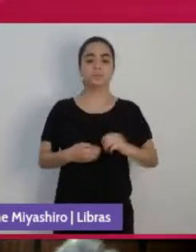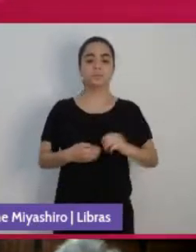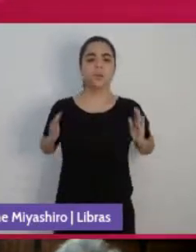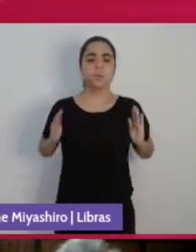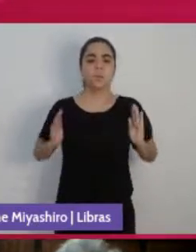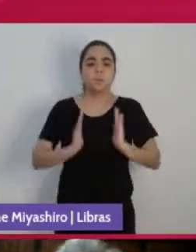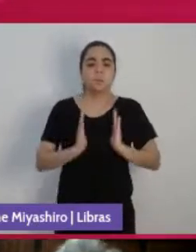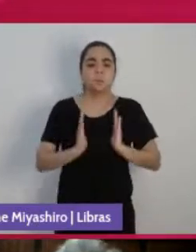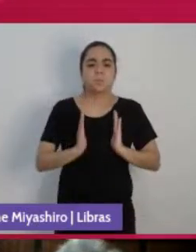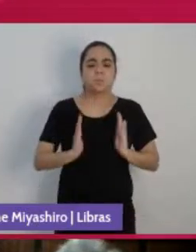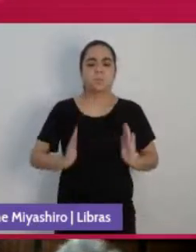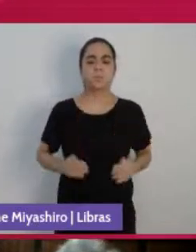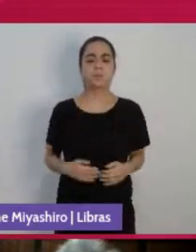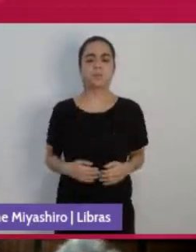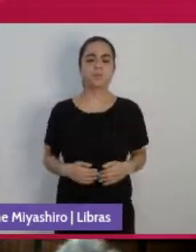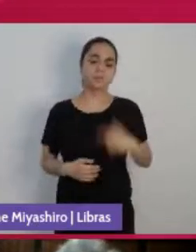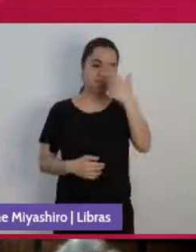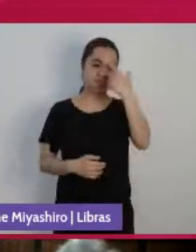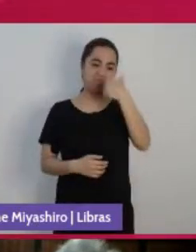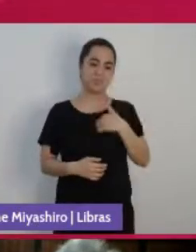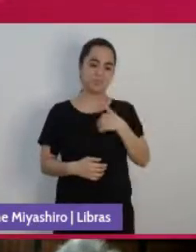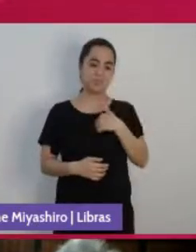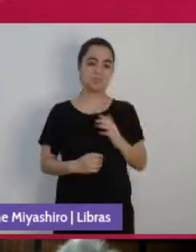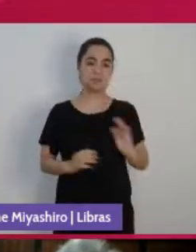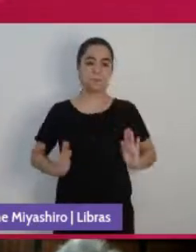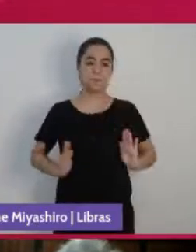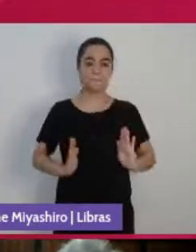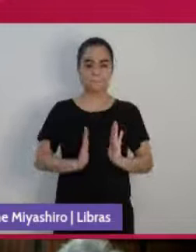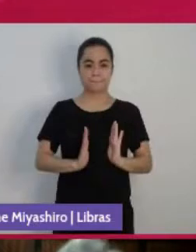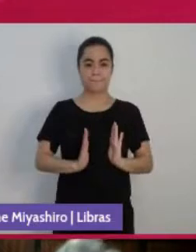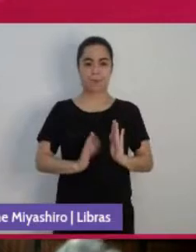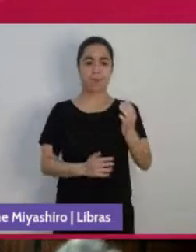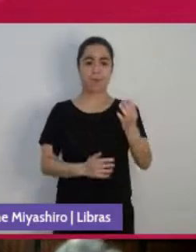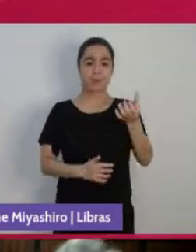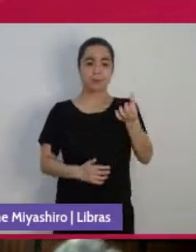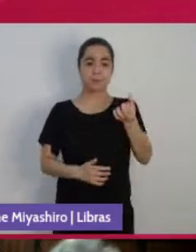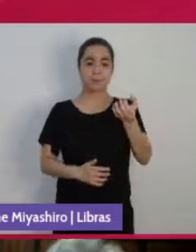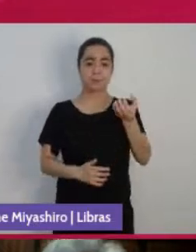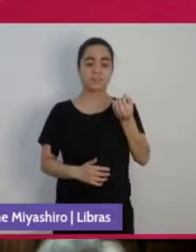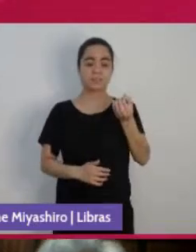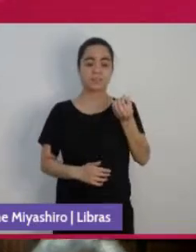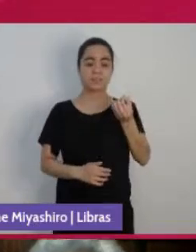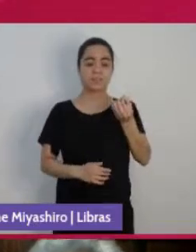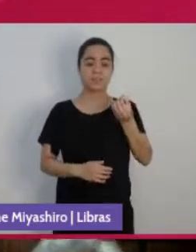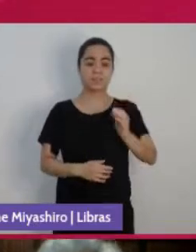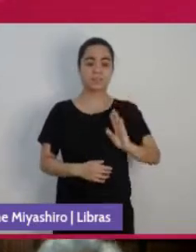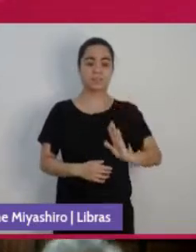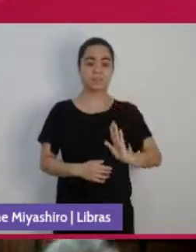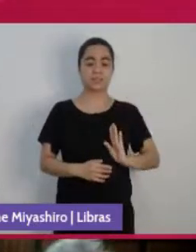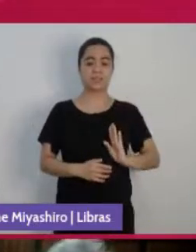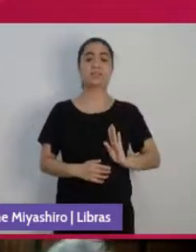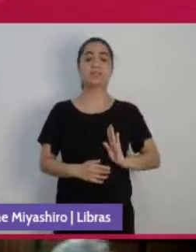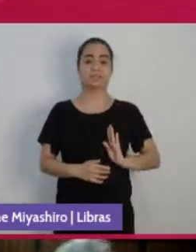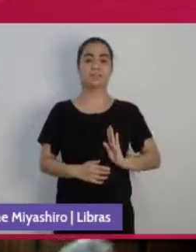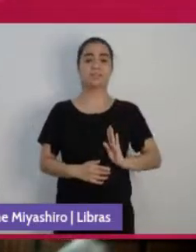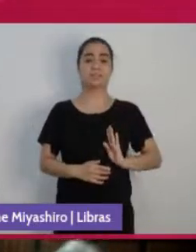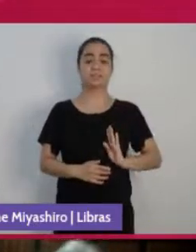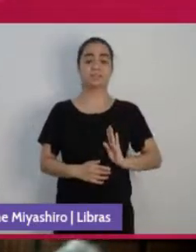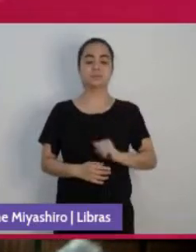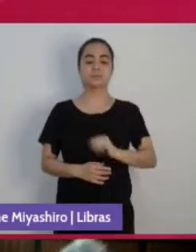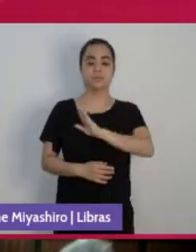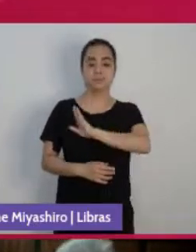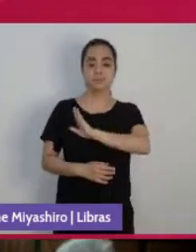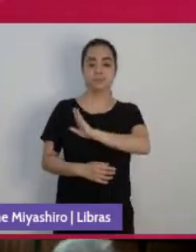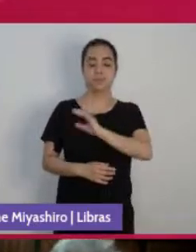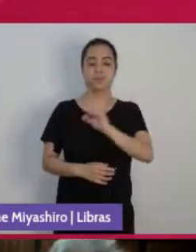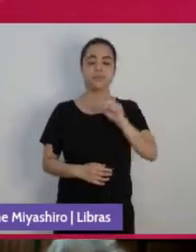que é o meu caso, eu é 60 graus, aqui está digitado errado, eu é 60 graus. Se tentar fazer com menos que